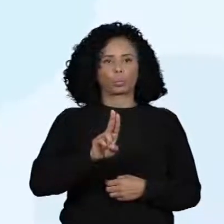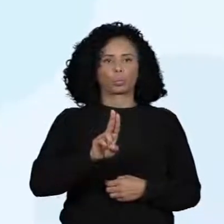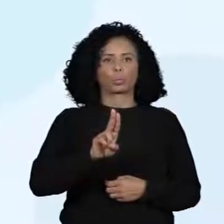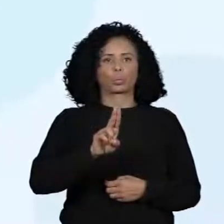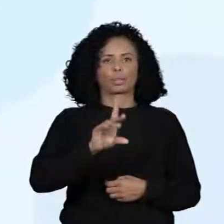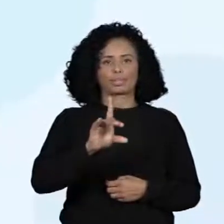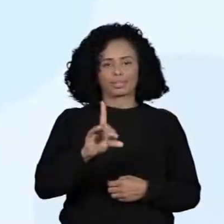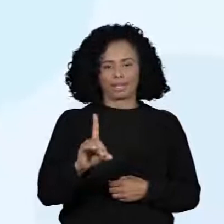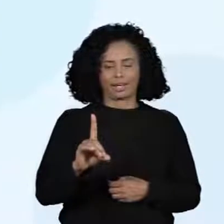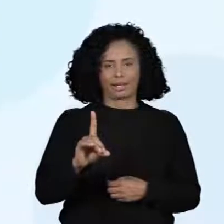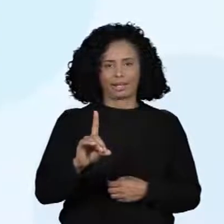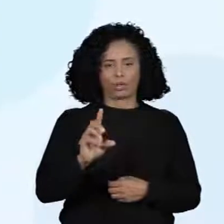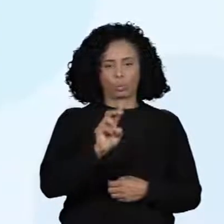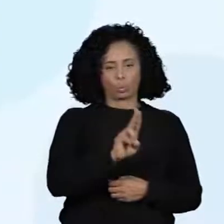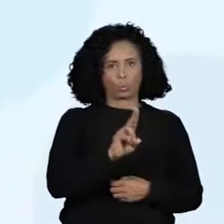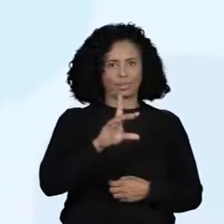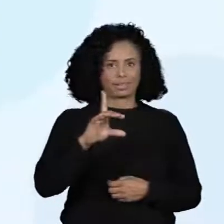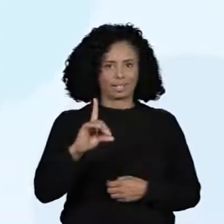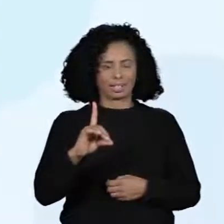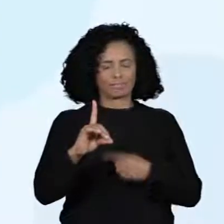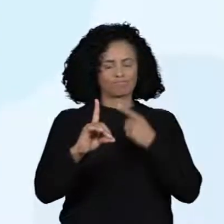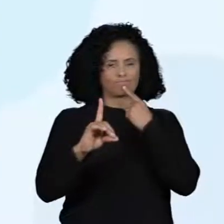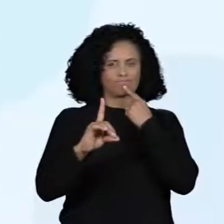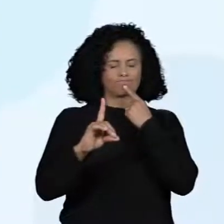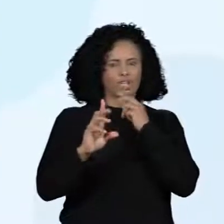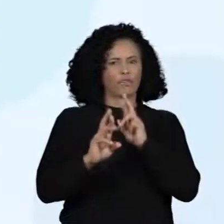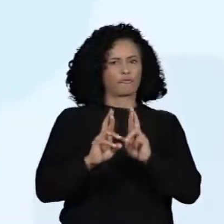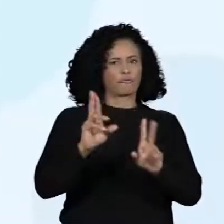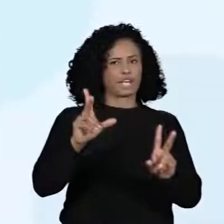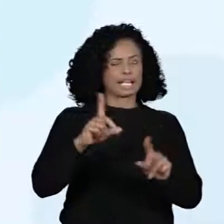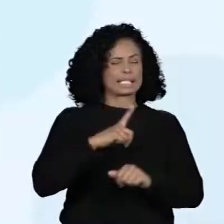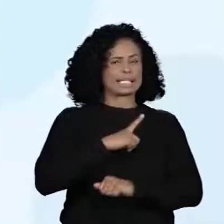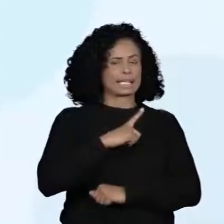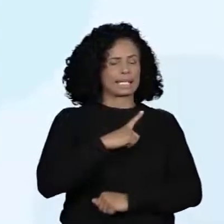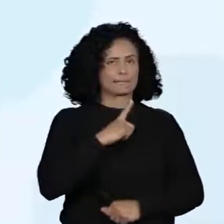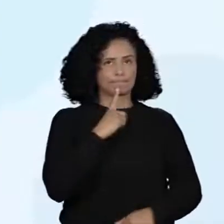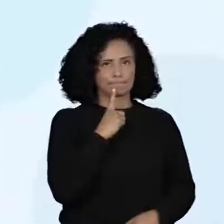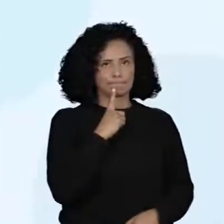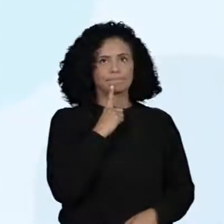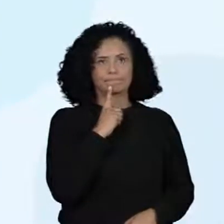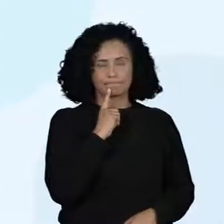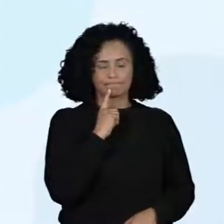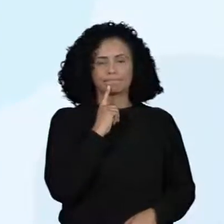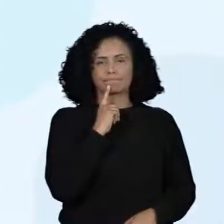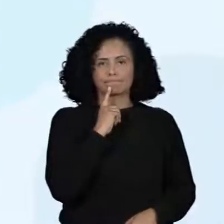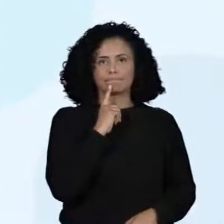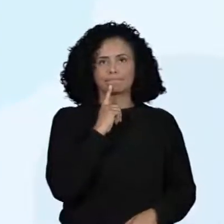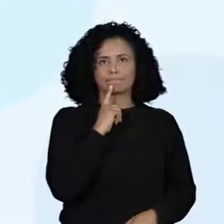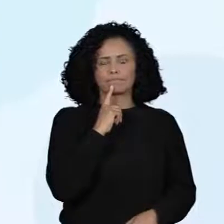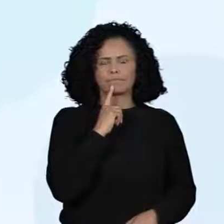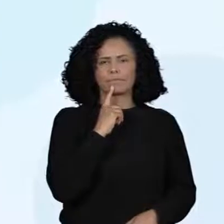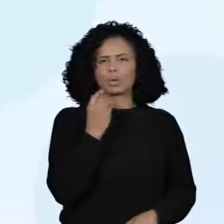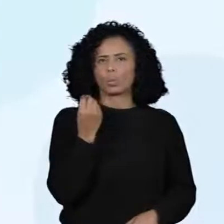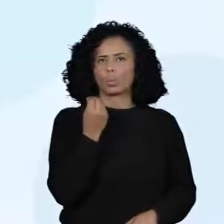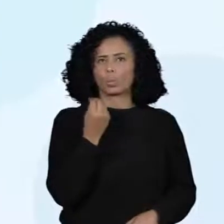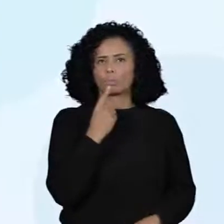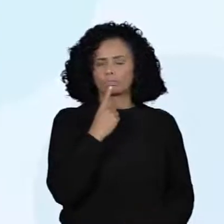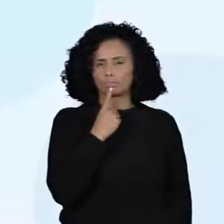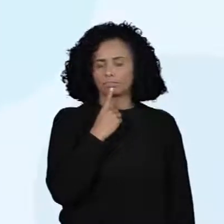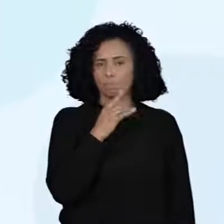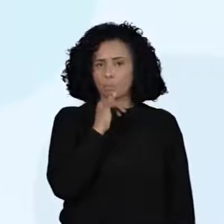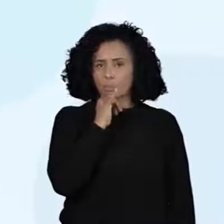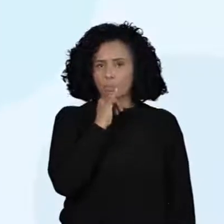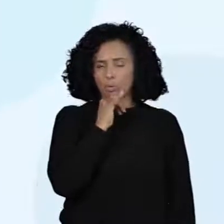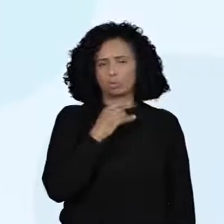Logo, também a gente consegue ver a diferença entre os dois números. Exatamente. Então, aqui podemos